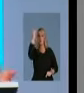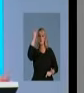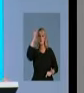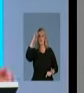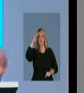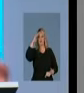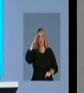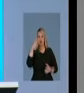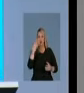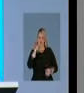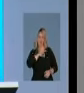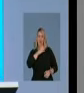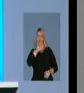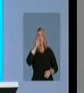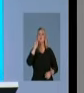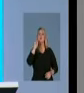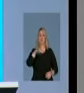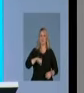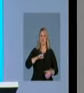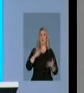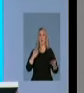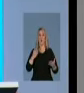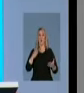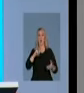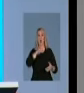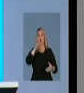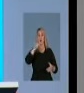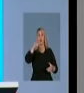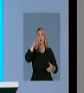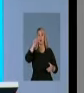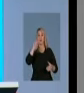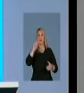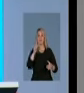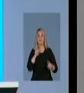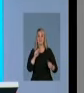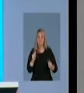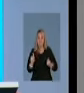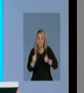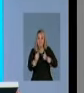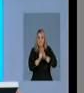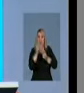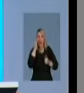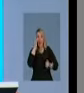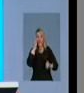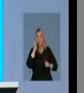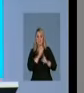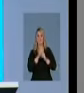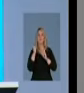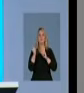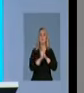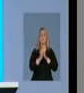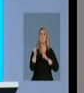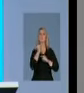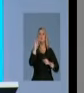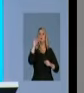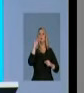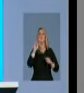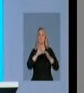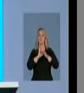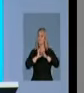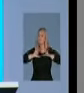que receba melhor, sem dúvida alguma. Agora, a Guarda ela tem que ser aproximada da realidade da sociedade. É importante que a gente, ao